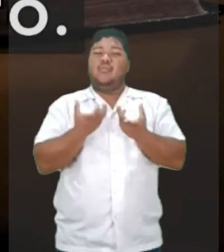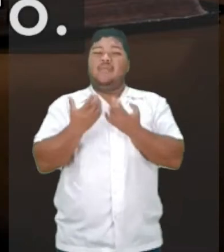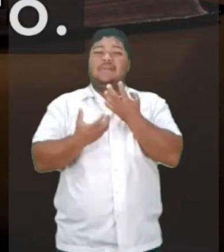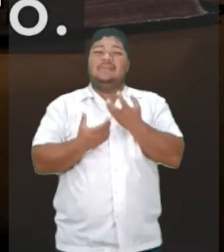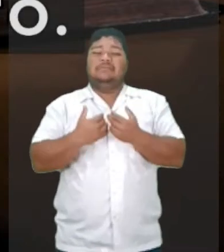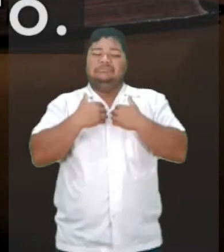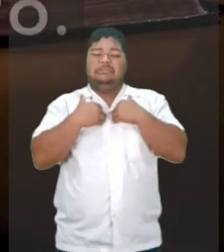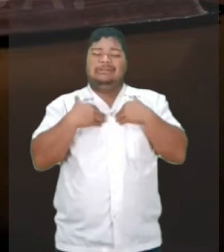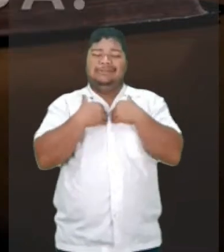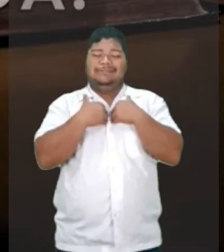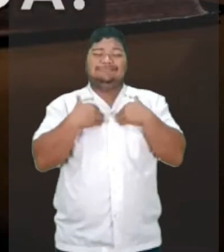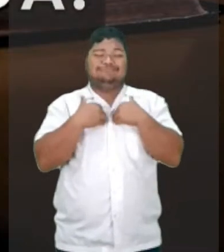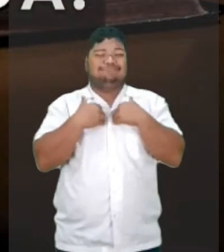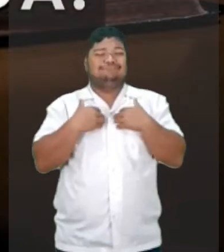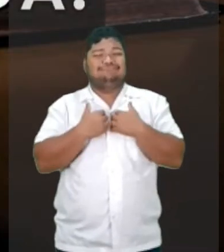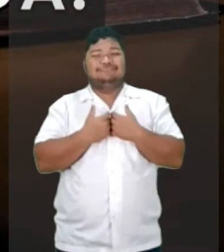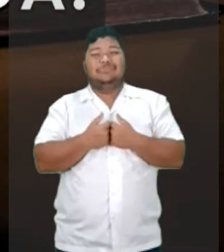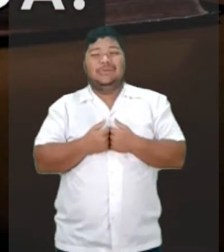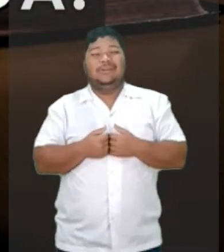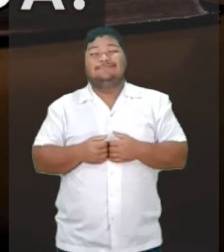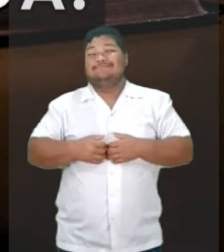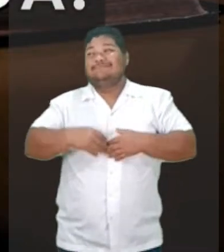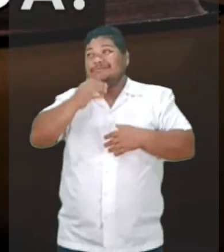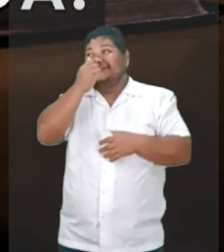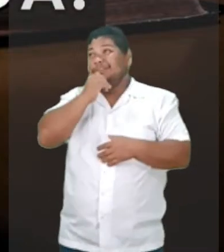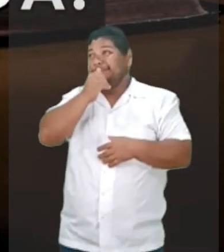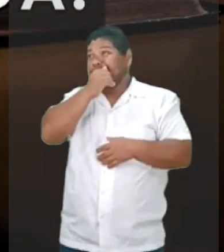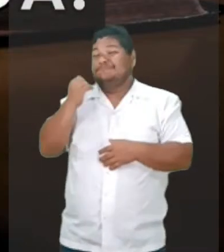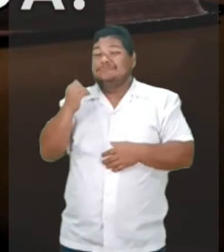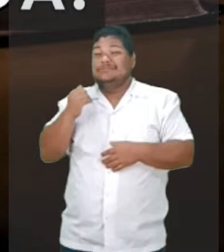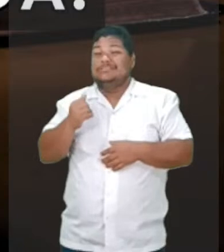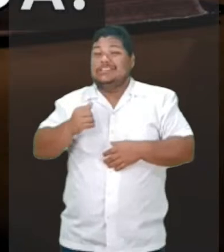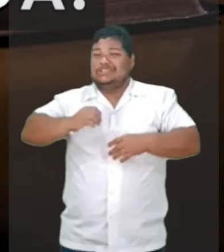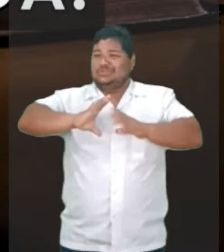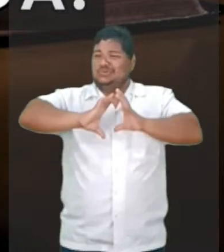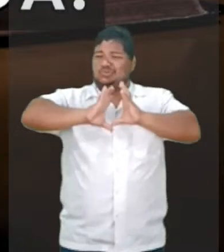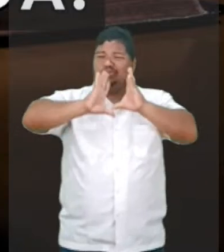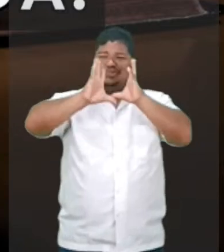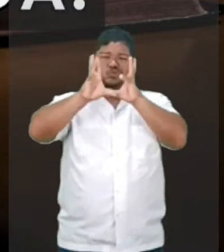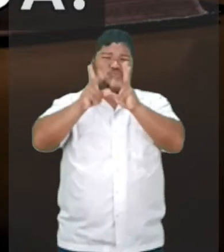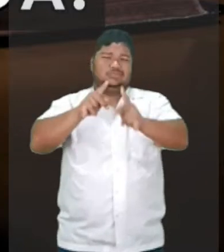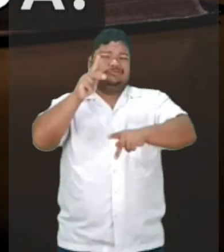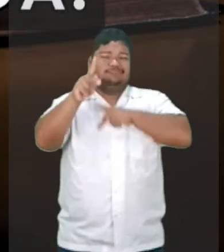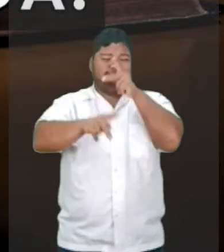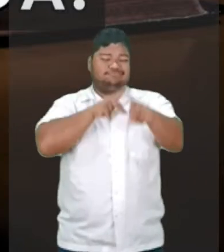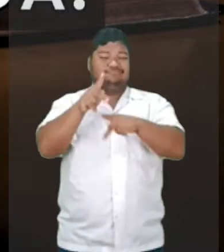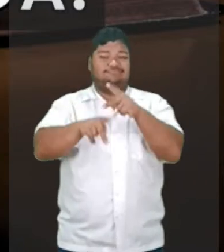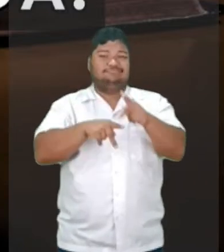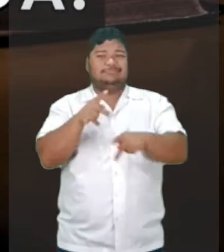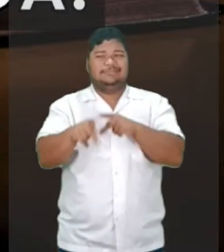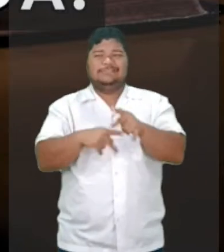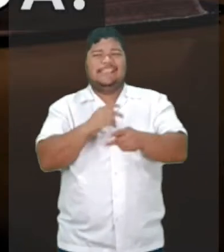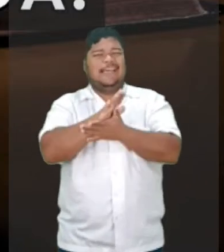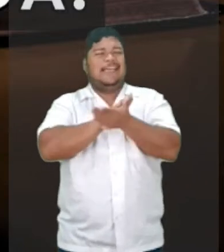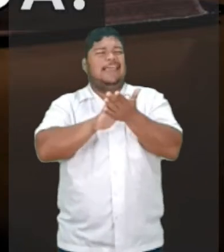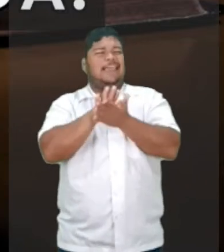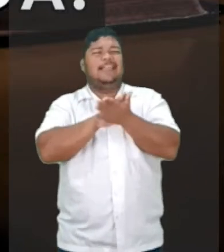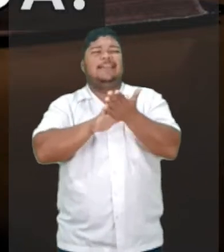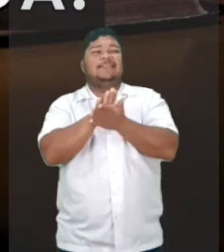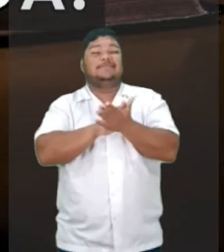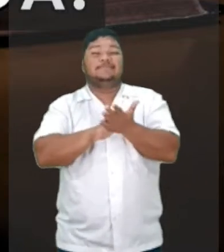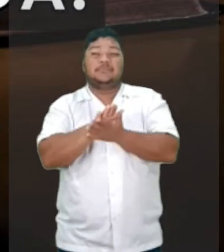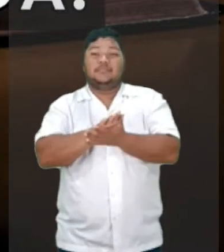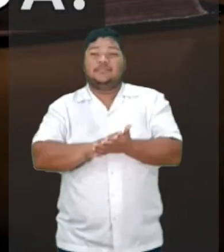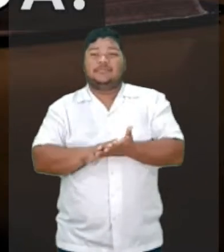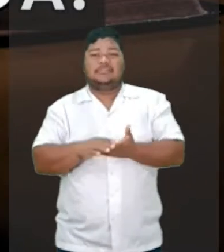para o holocausto. Diante dele, todas as nações são como nada. Para ele, são sem